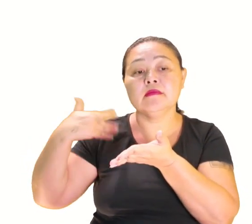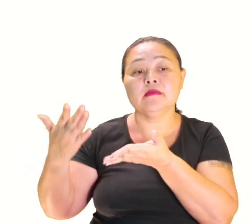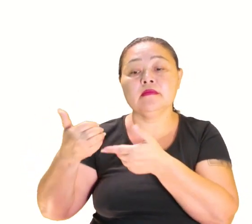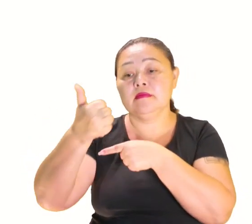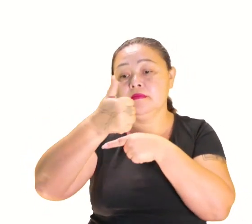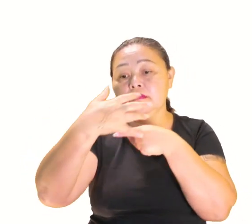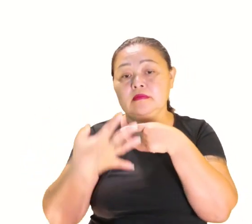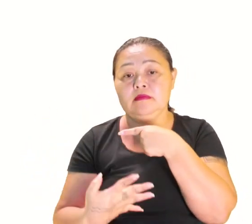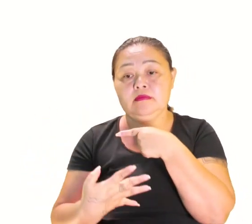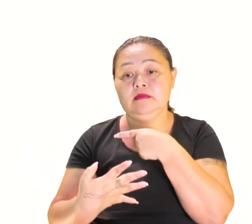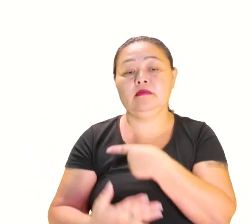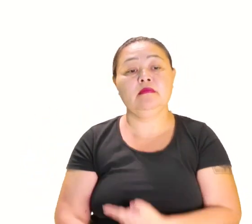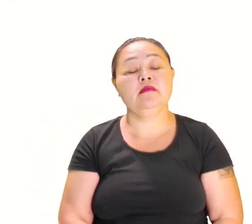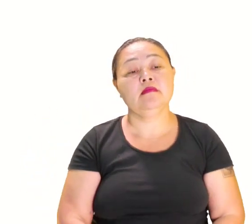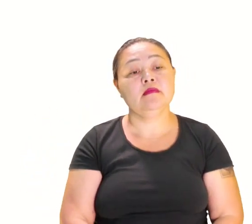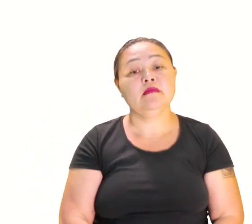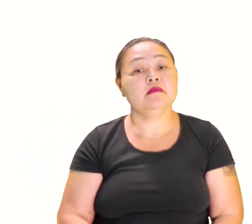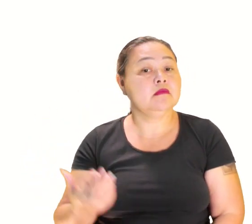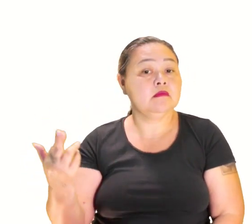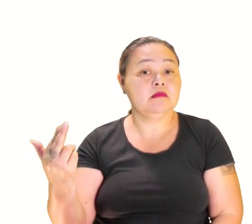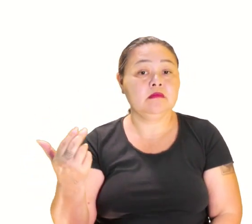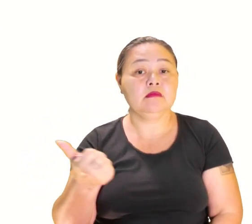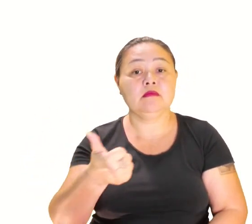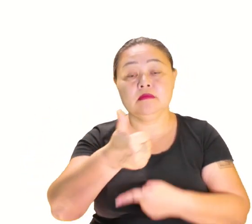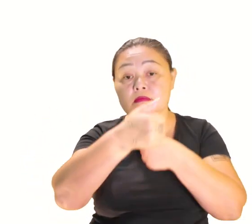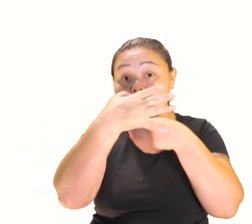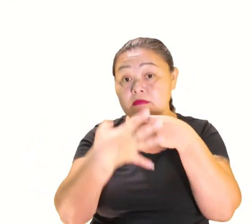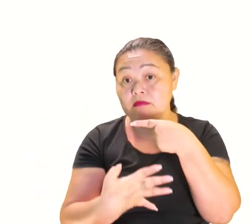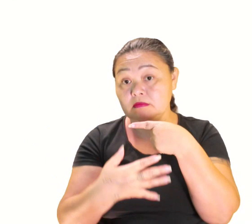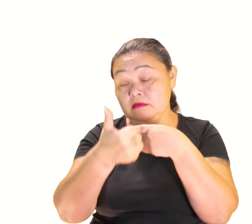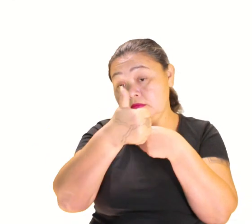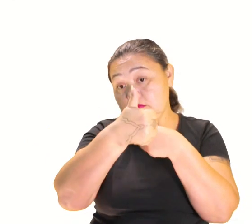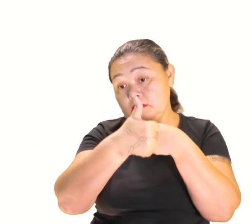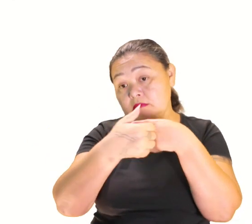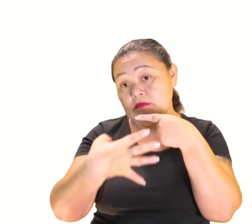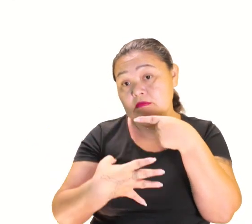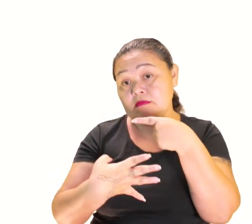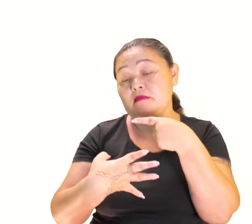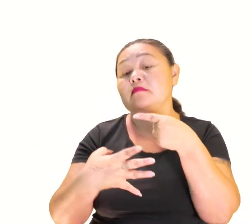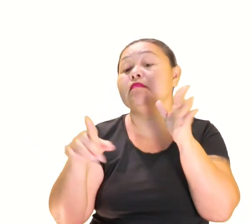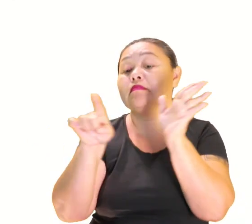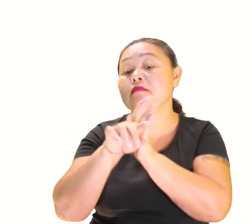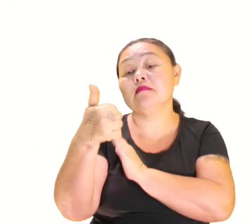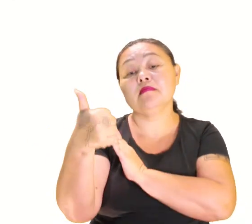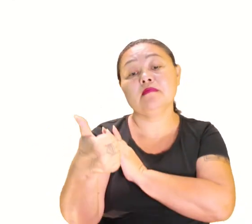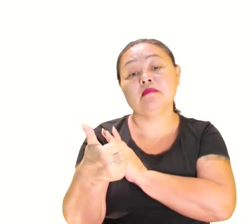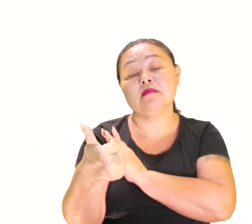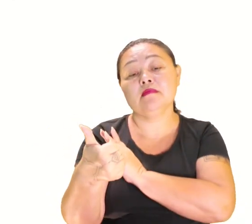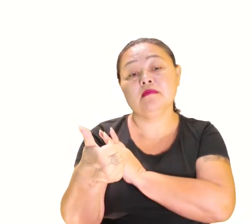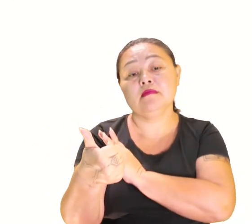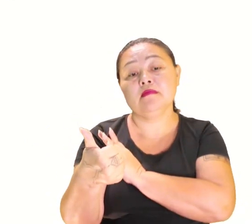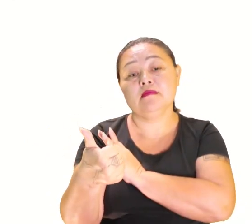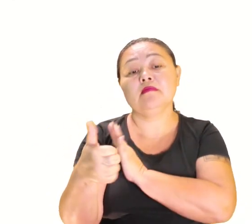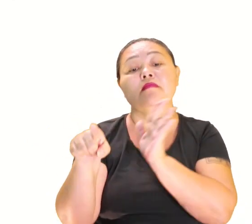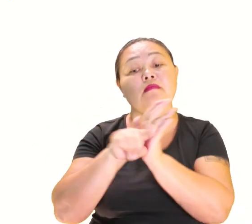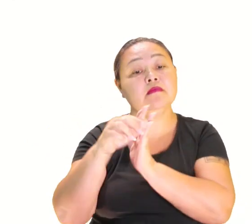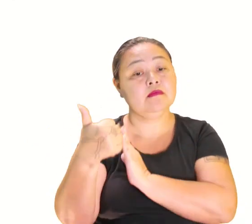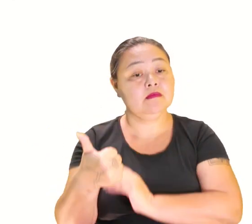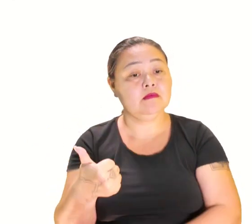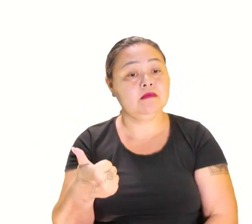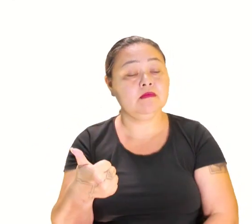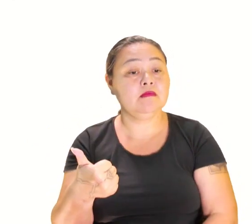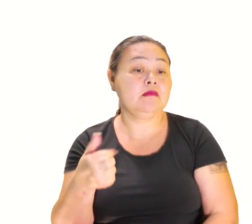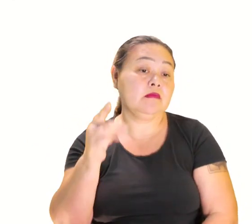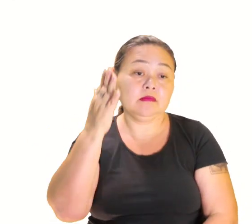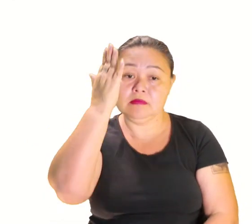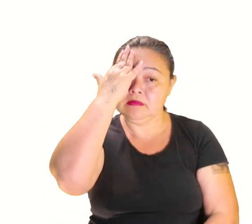um quarto. O quarto vai ficar a mesma coisa que com 4 elevado a 1. O 4 vai ser 4 elevado a menos 1, né? Então vai ficar menos 1. Aqui a